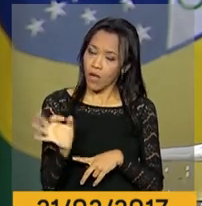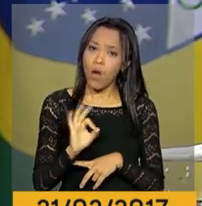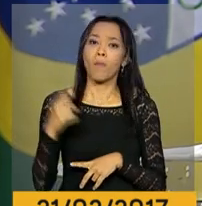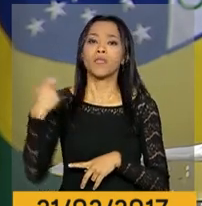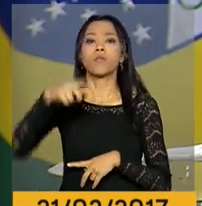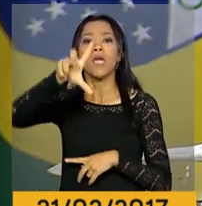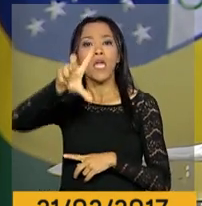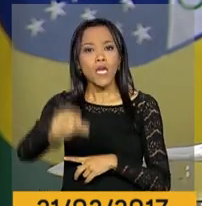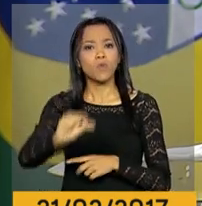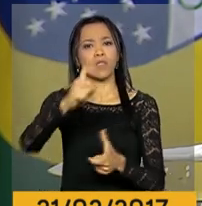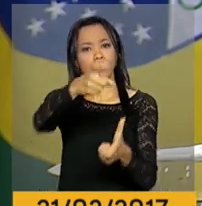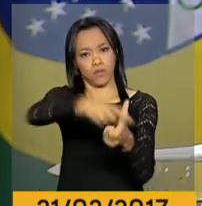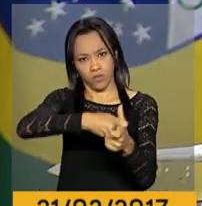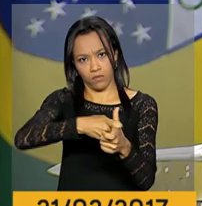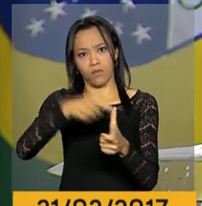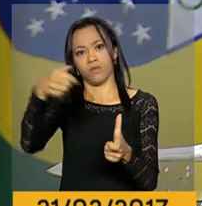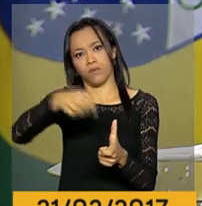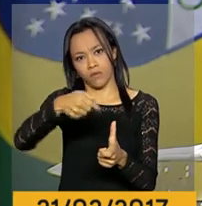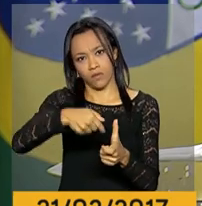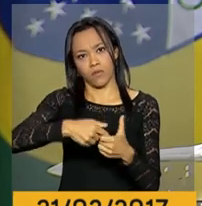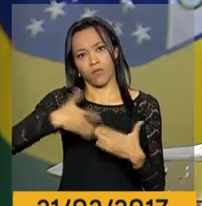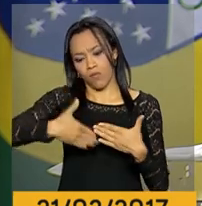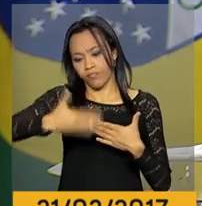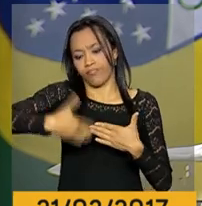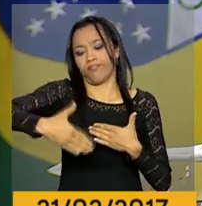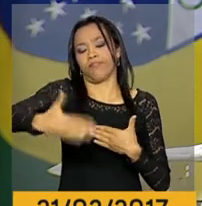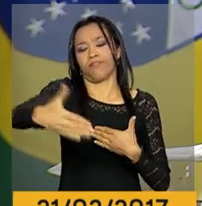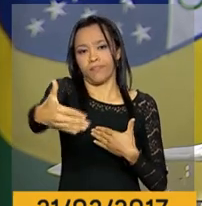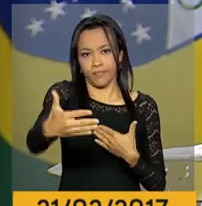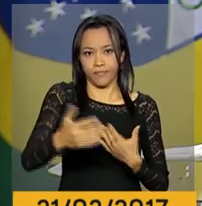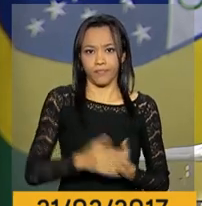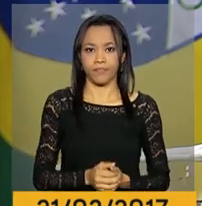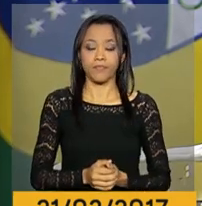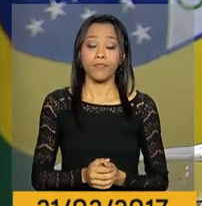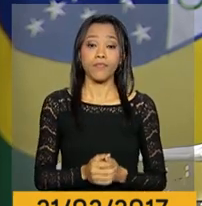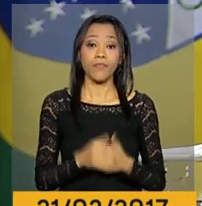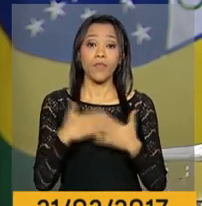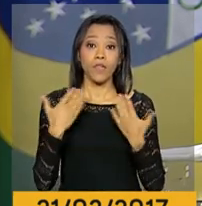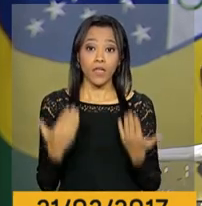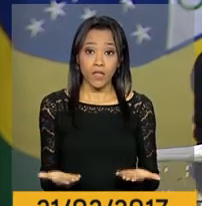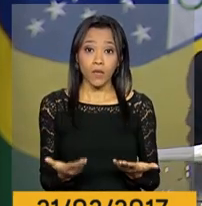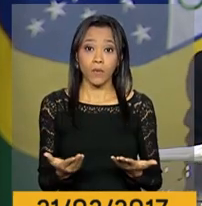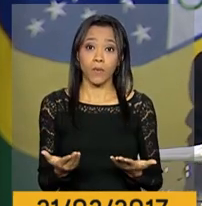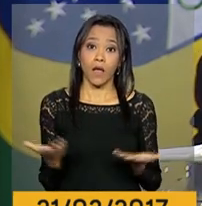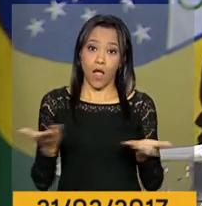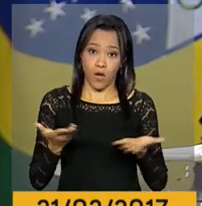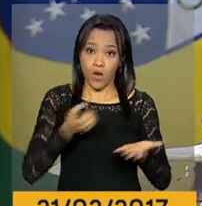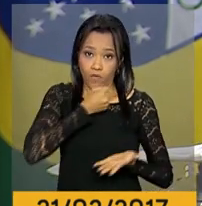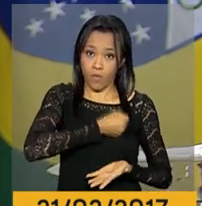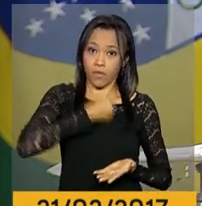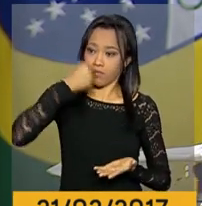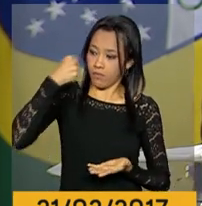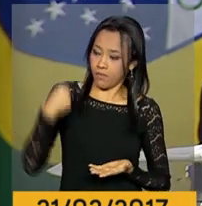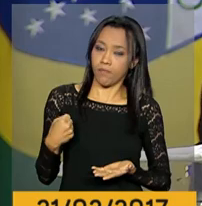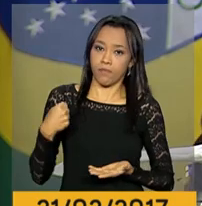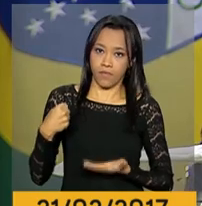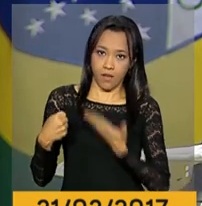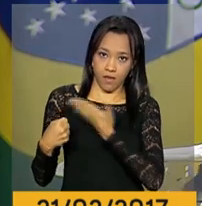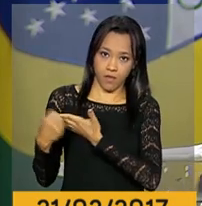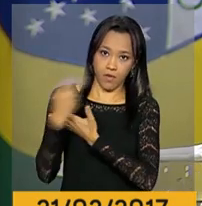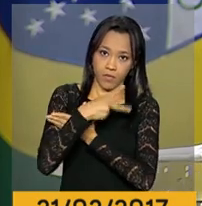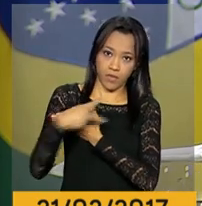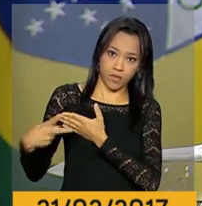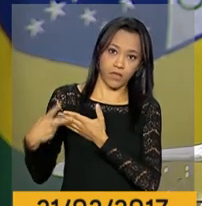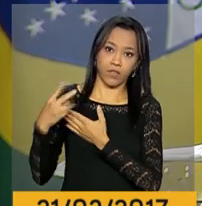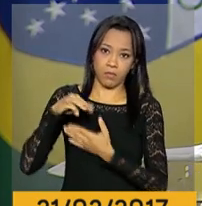reduzir esse déficit ao longo ao longo do tempo e só tomo a liberdade eu vou passar logo mais a palavra ao ao Presidente